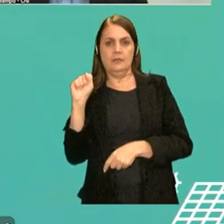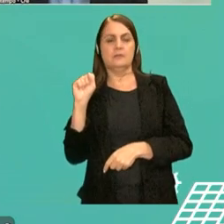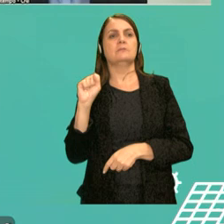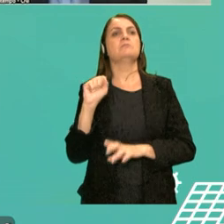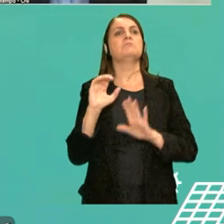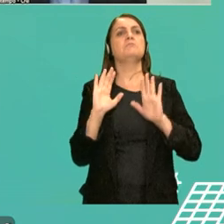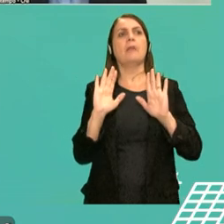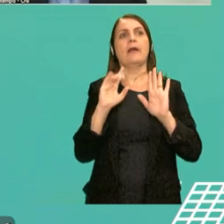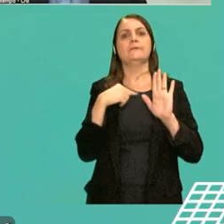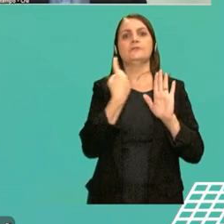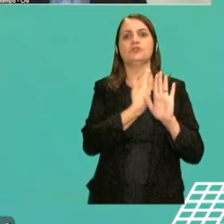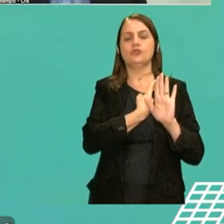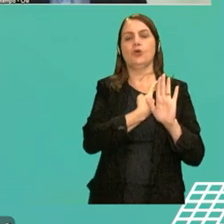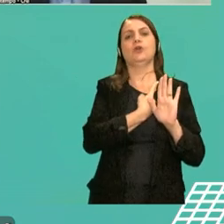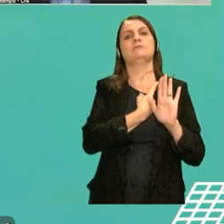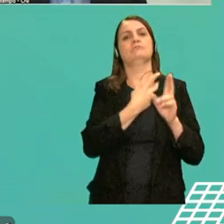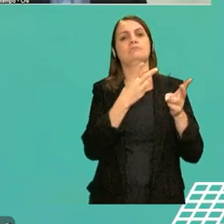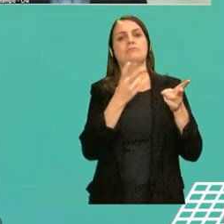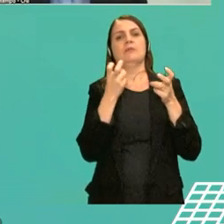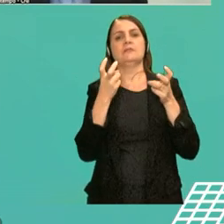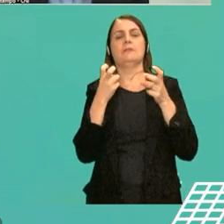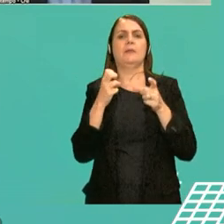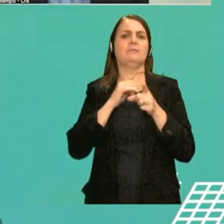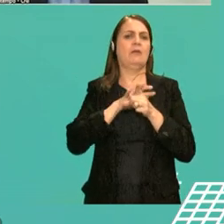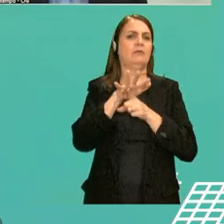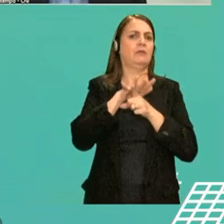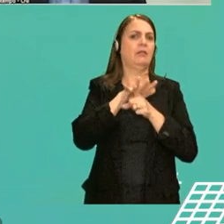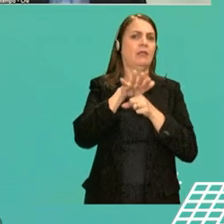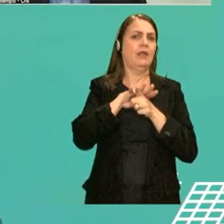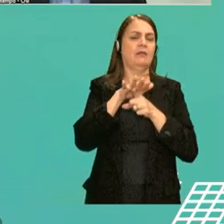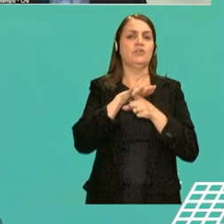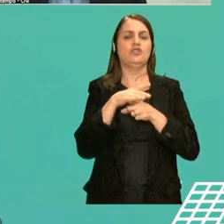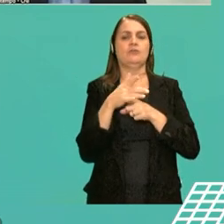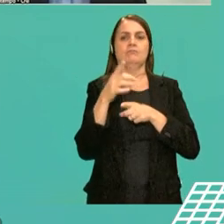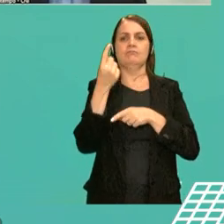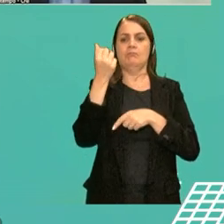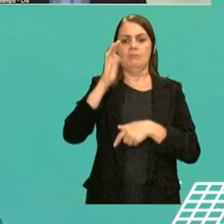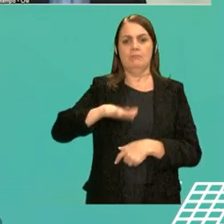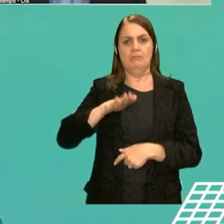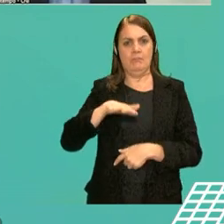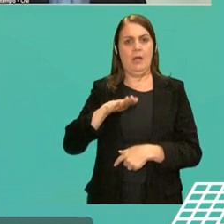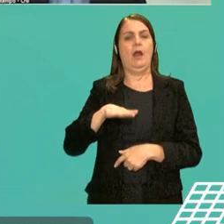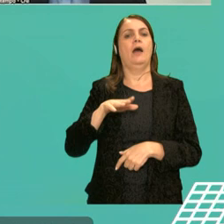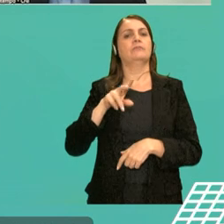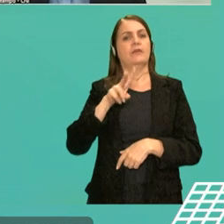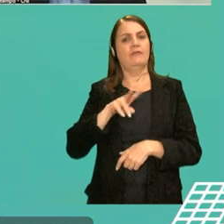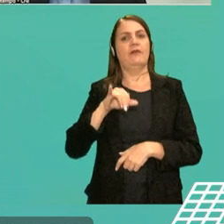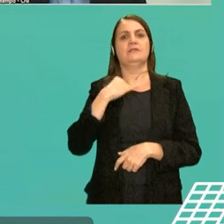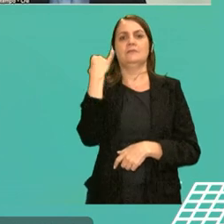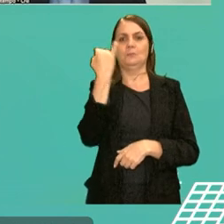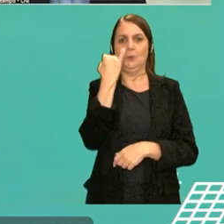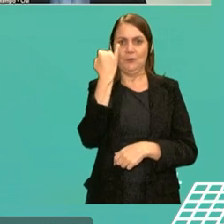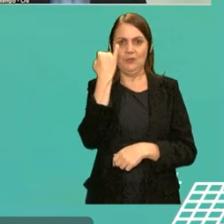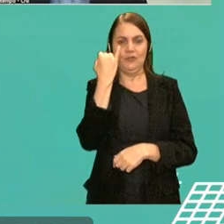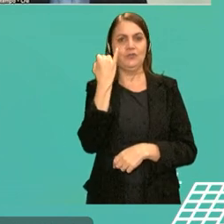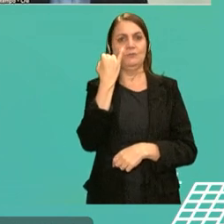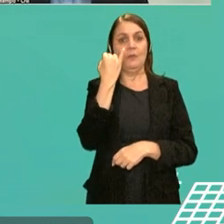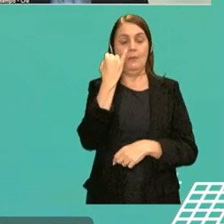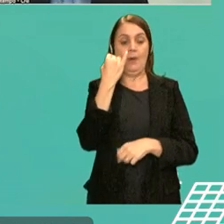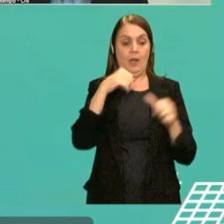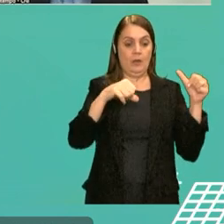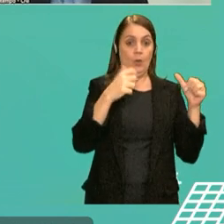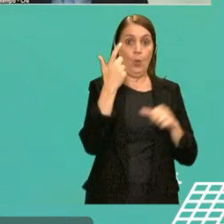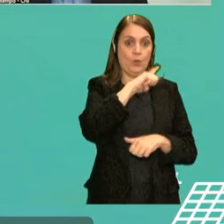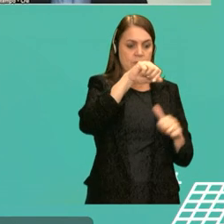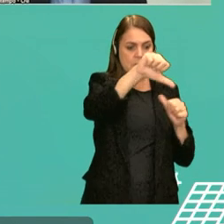essa tendência, de barateamento, e com certeza vai ser uma opção bastante importante quando se fala de transição para a economia